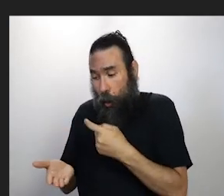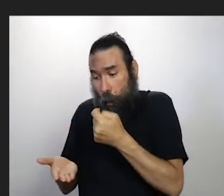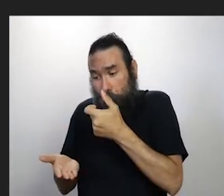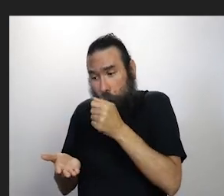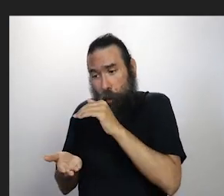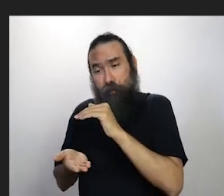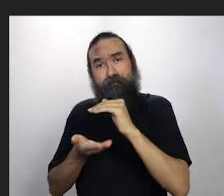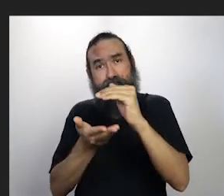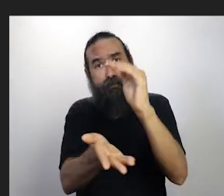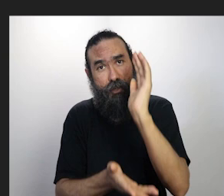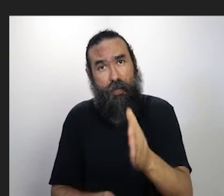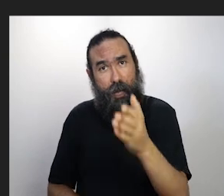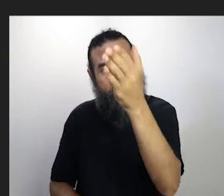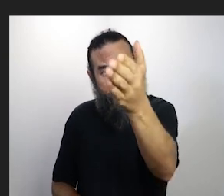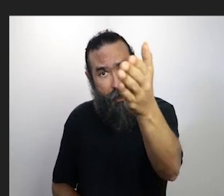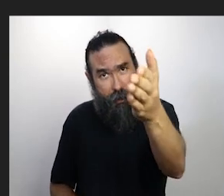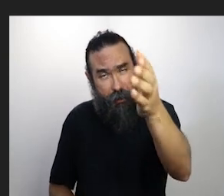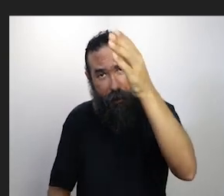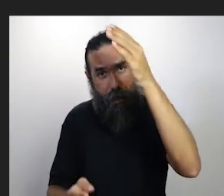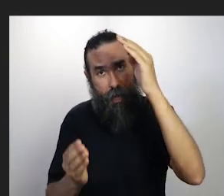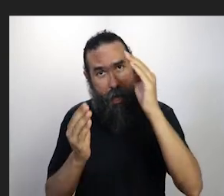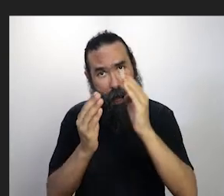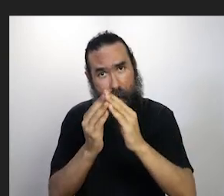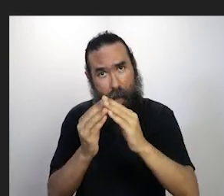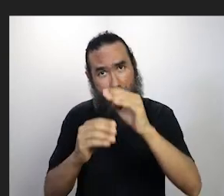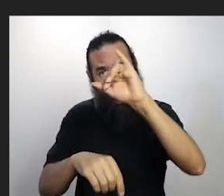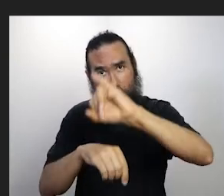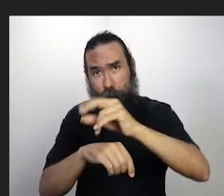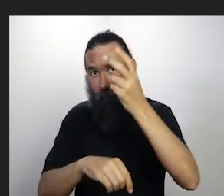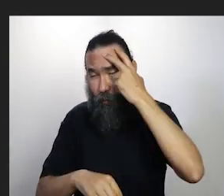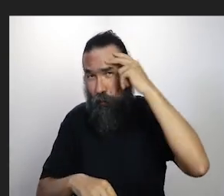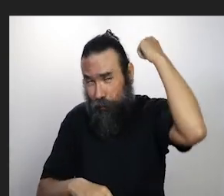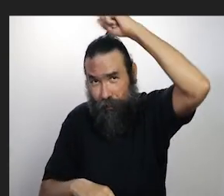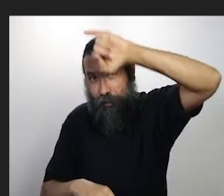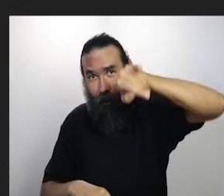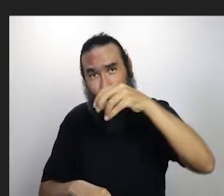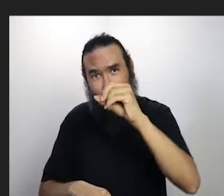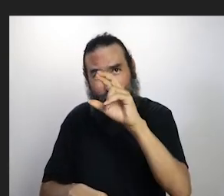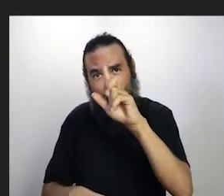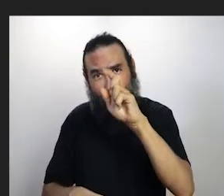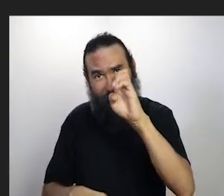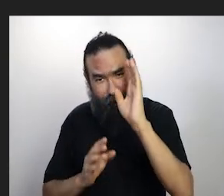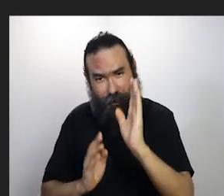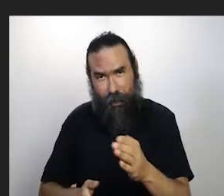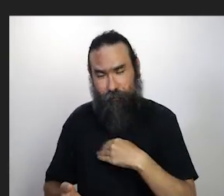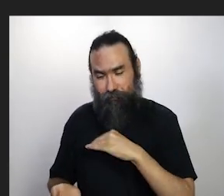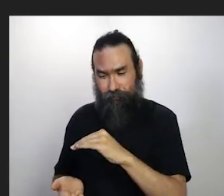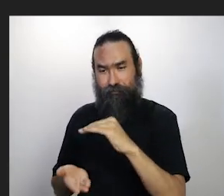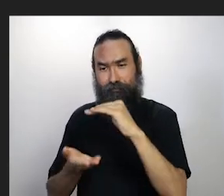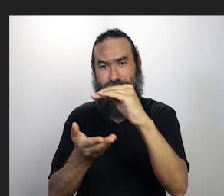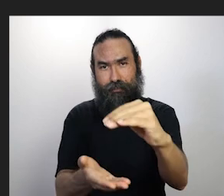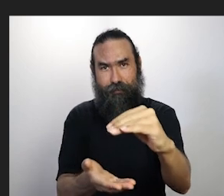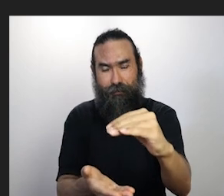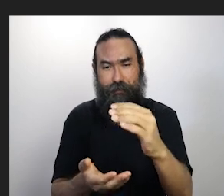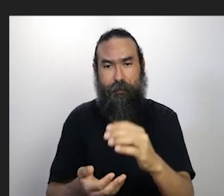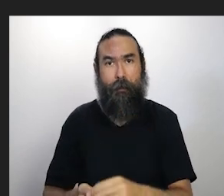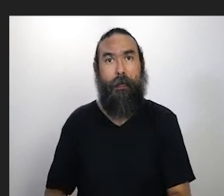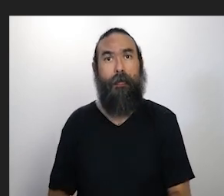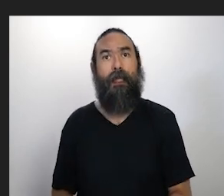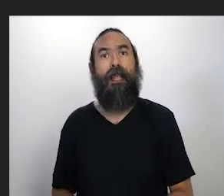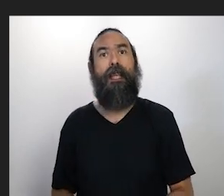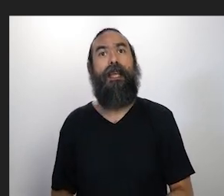Cultura, né, porque a ideia de produzir os livros é uma retribuição ao encontro, né, e acho